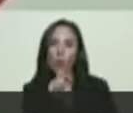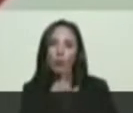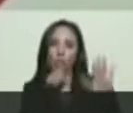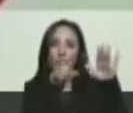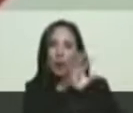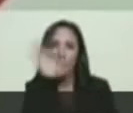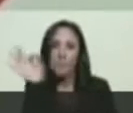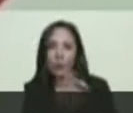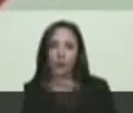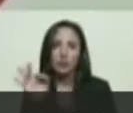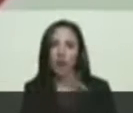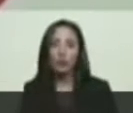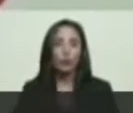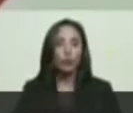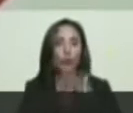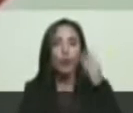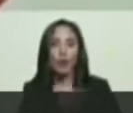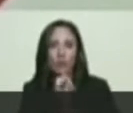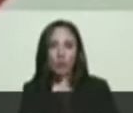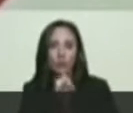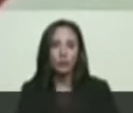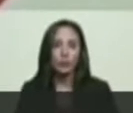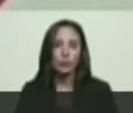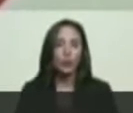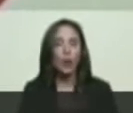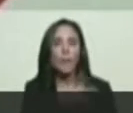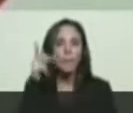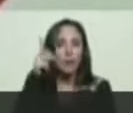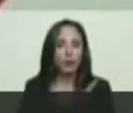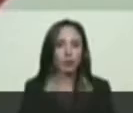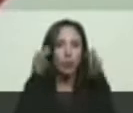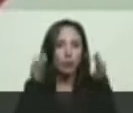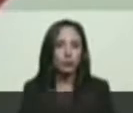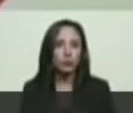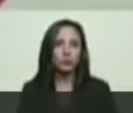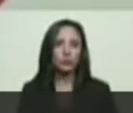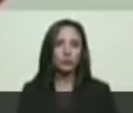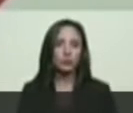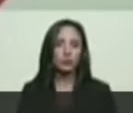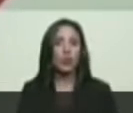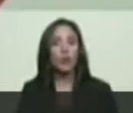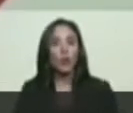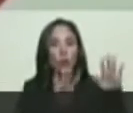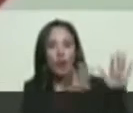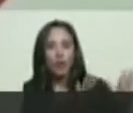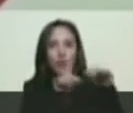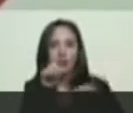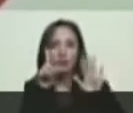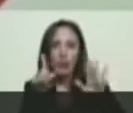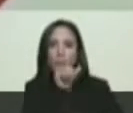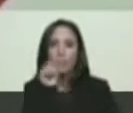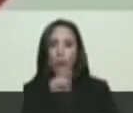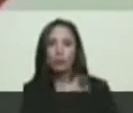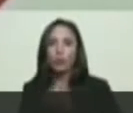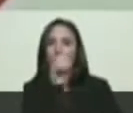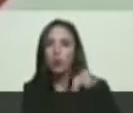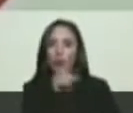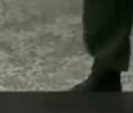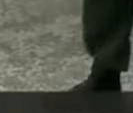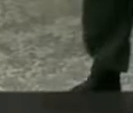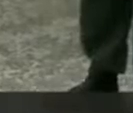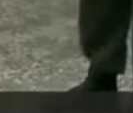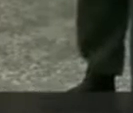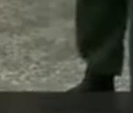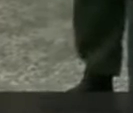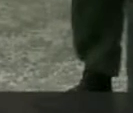informou que 92% das urnas já tinham sido apuradas 20 milhões de venezuelanos e venezuelanas estavam aptos a votar